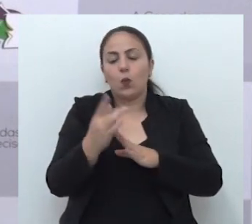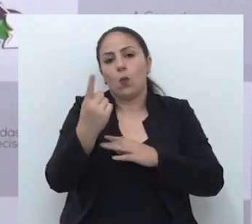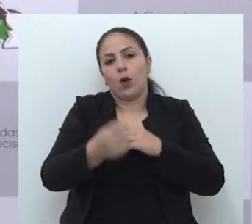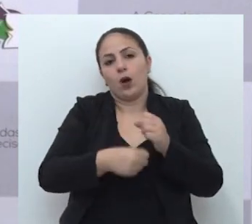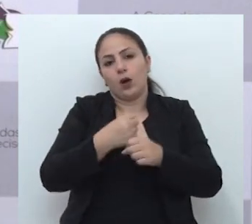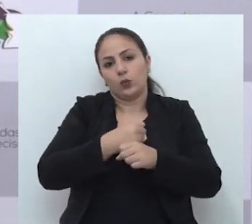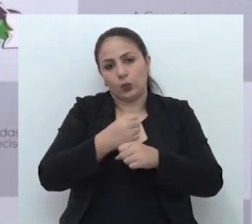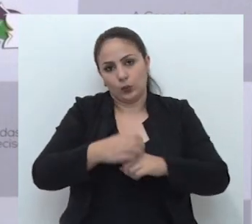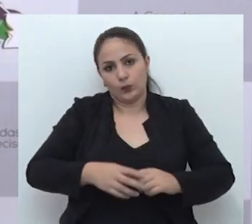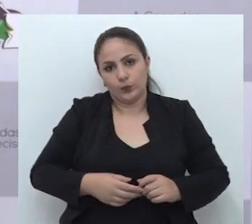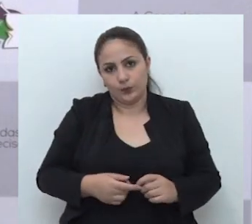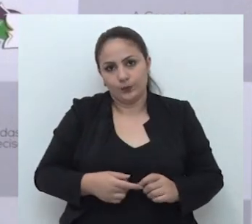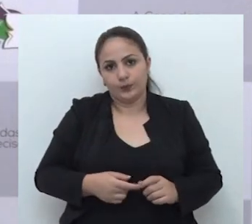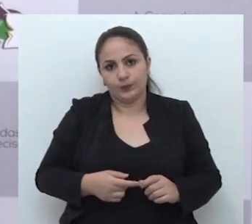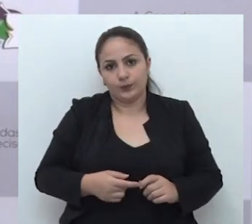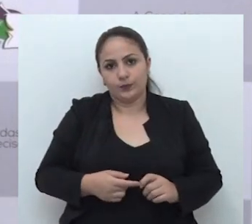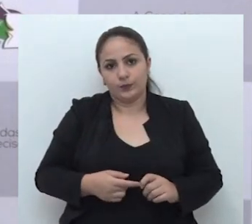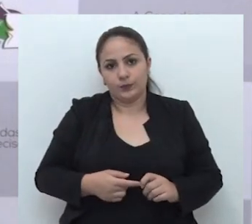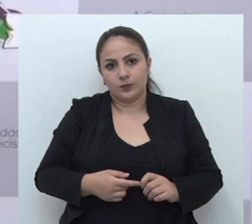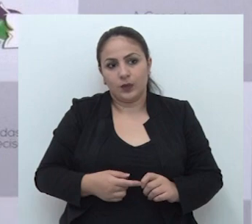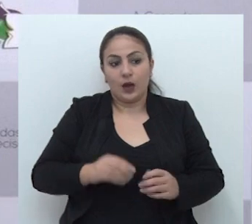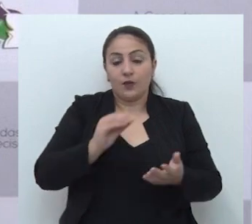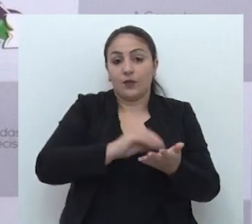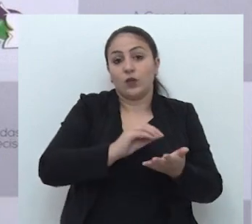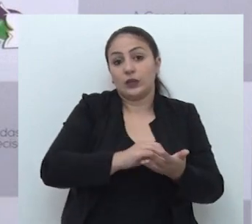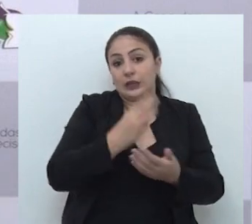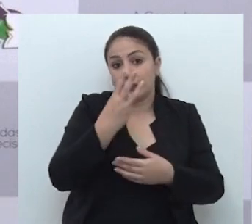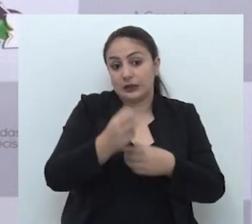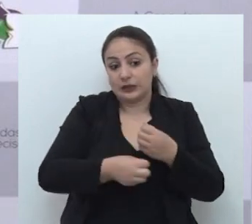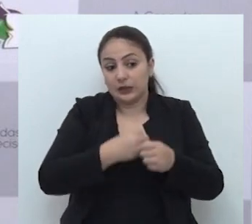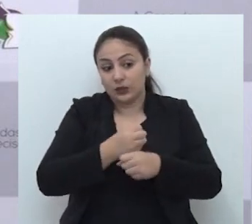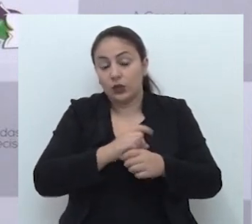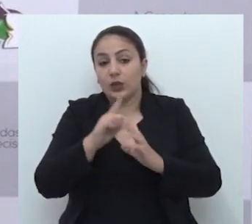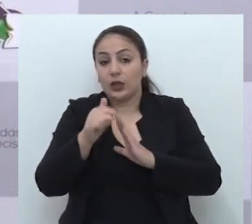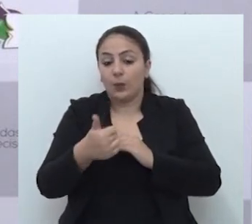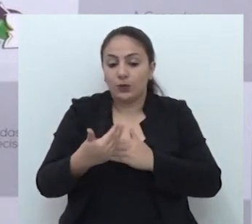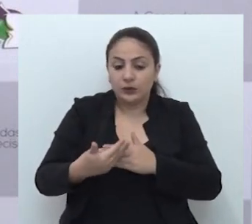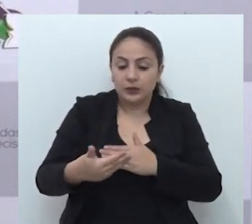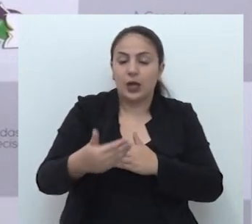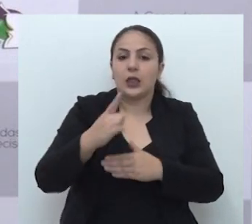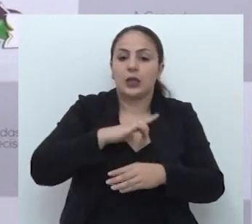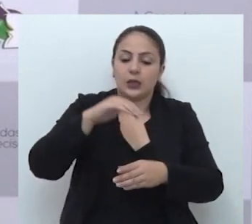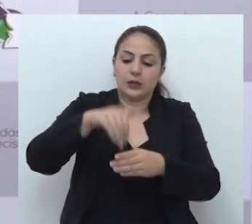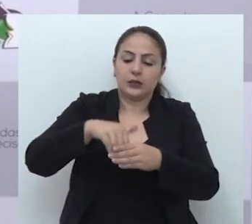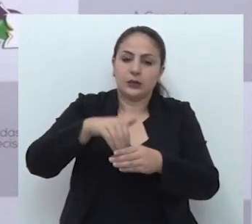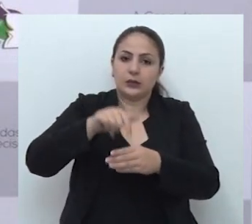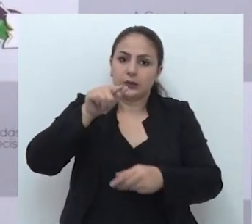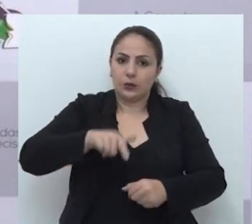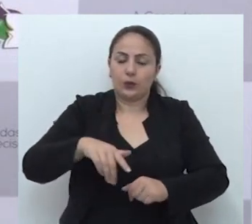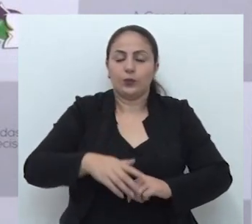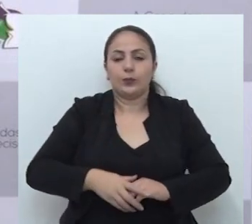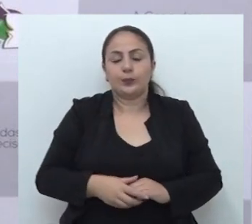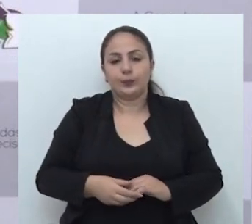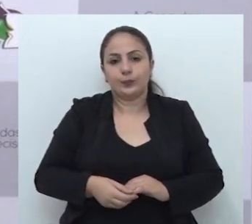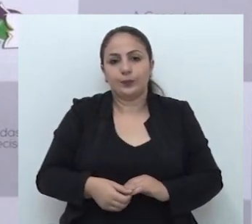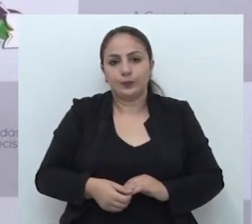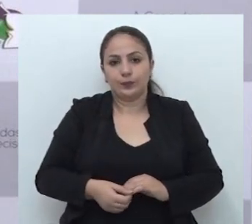mínimo 1 ano. Fica faltando 3 anos. Dali 1 ano tem eleição